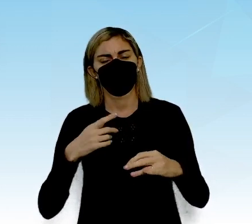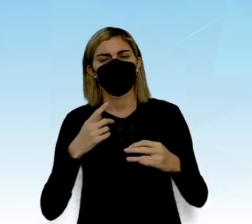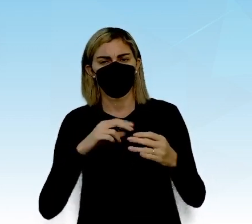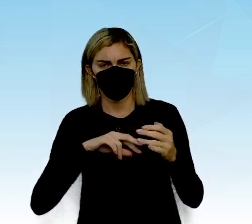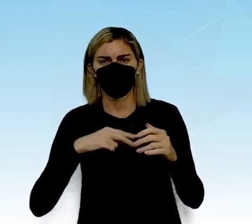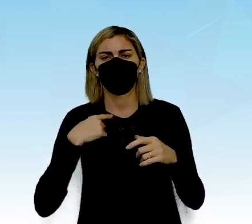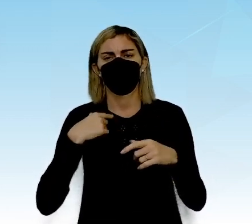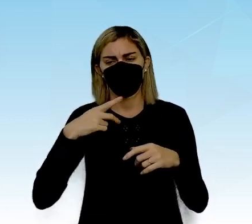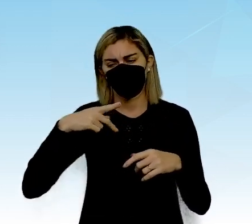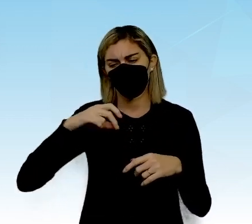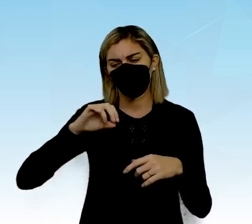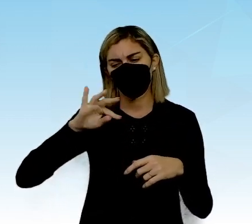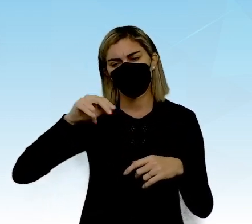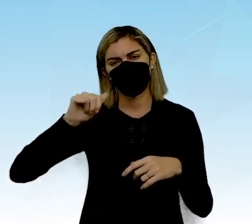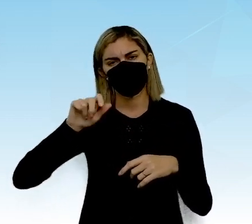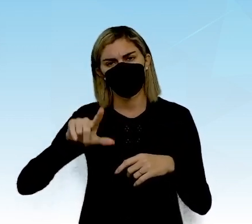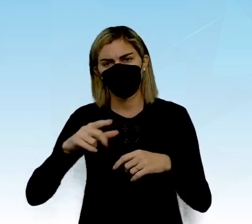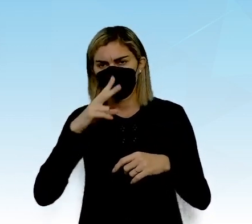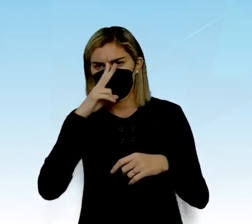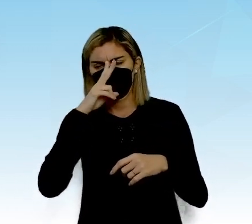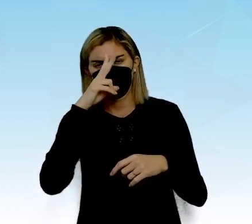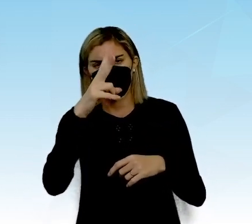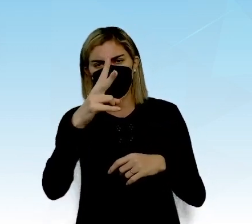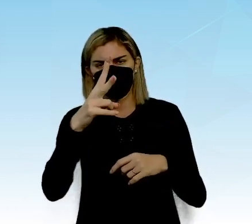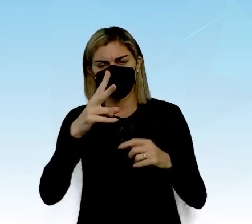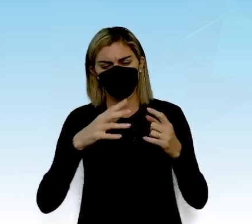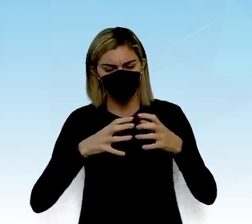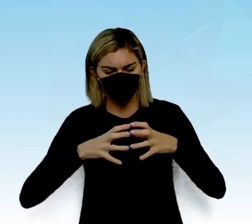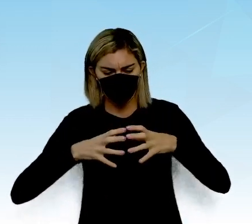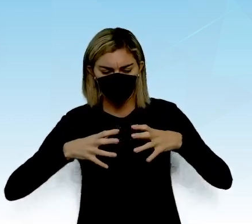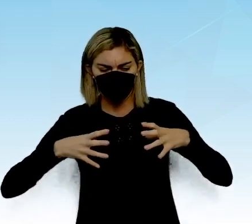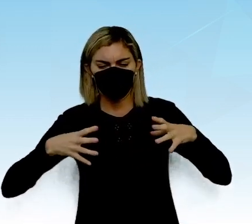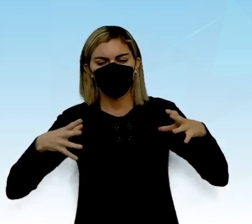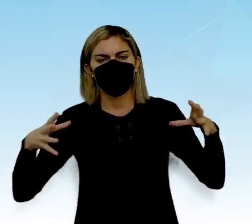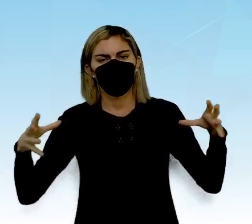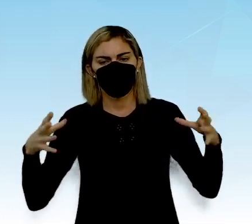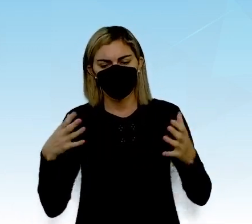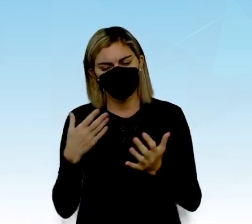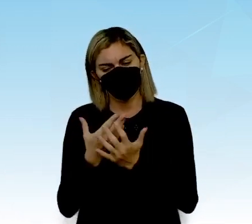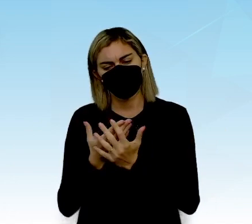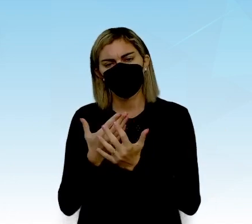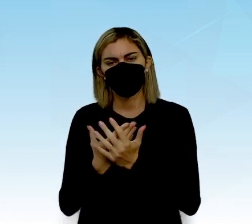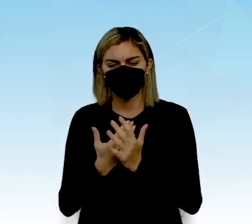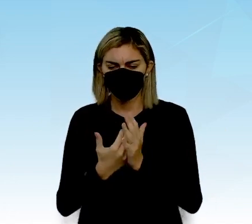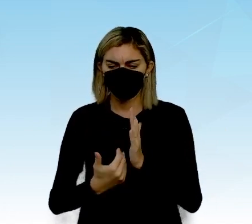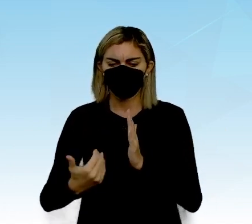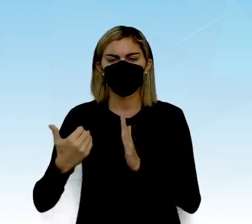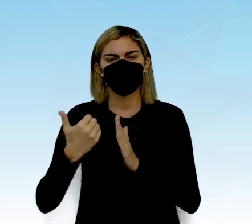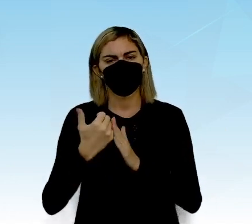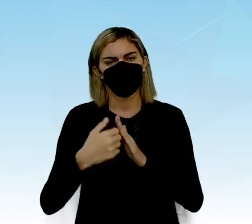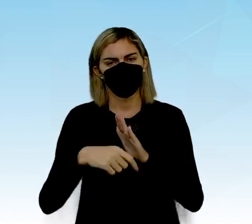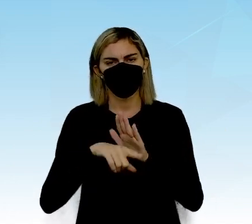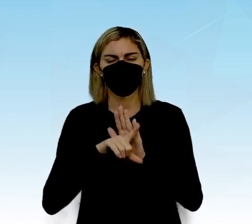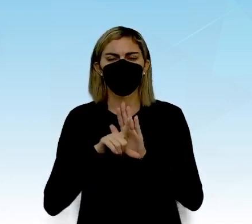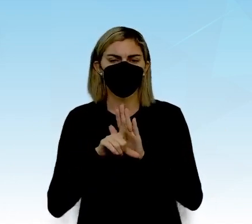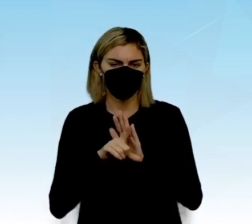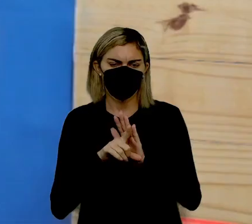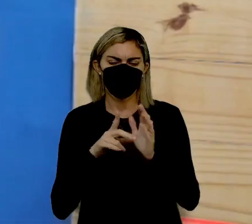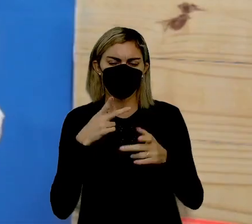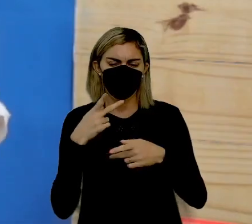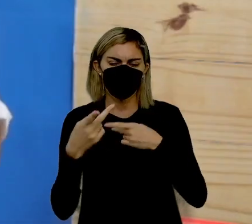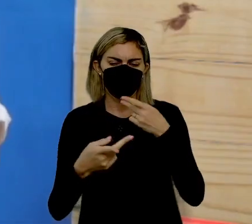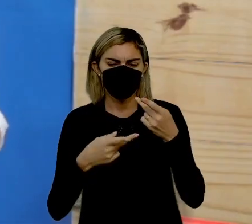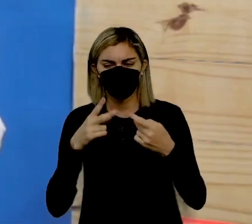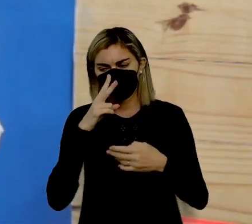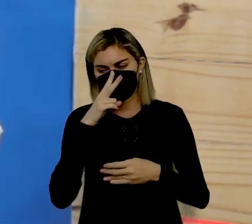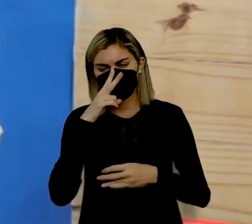potencial. A força é repulsiva. Vamos estudar mais adiante a lei de Coulomb, que fala que a